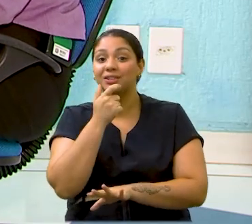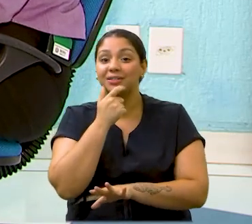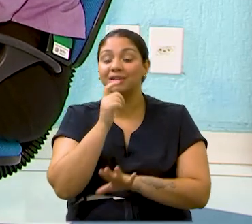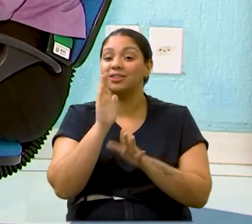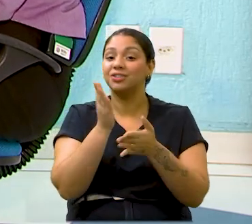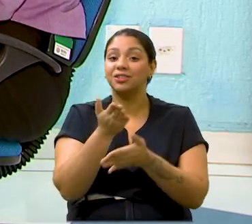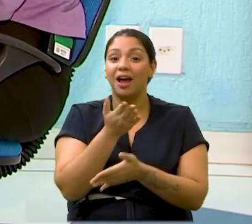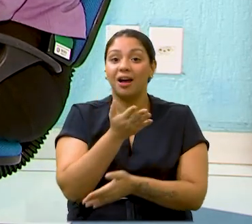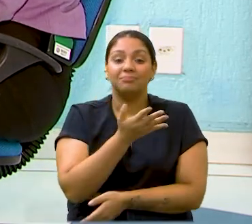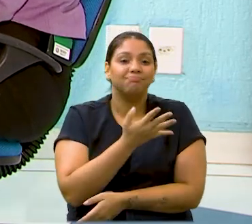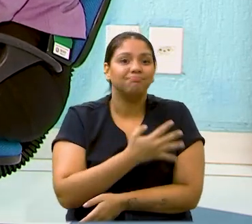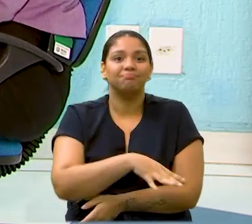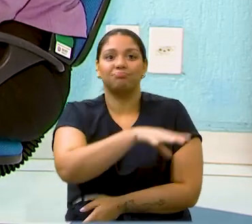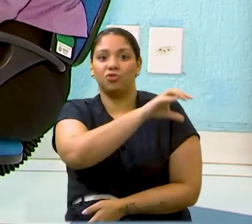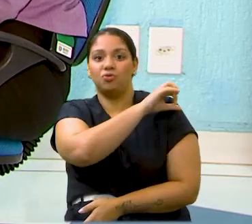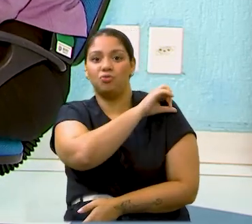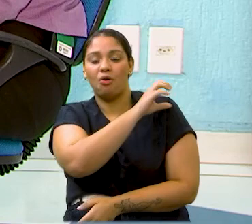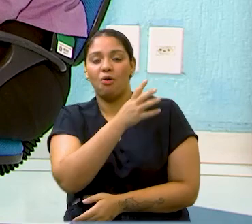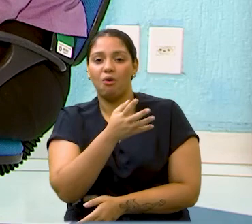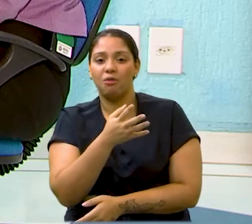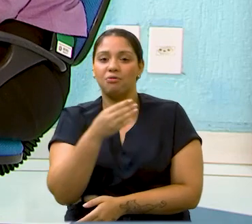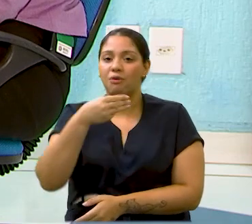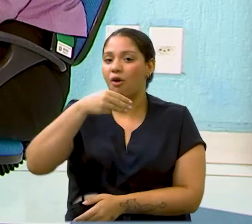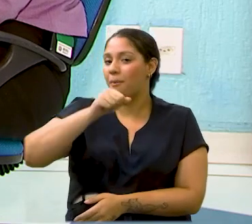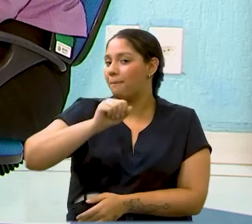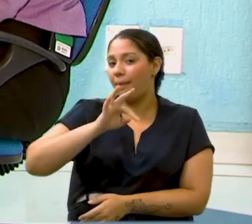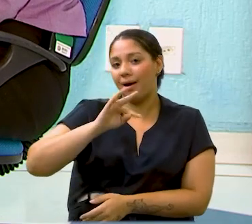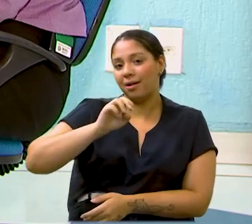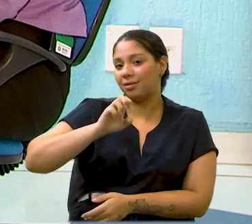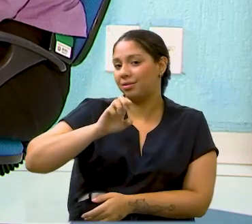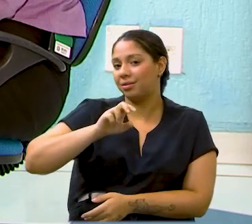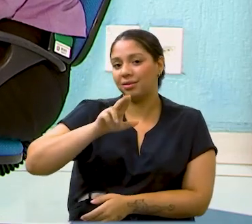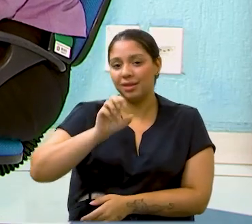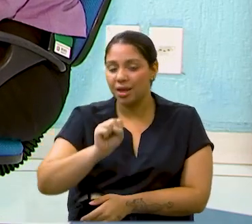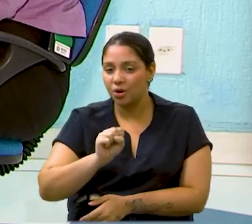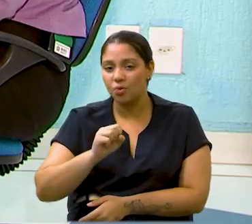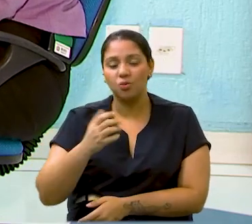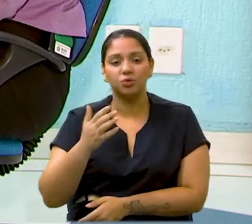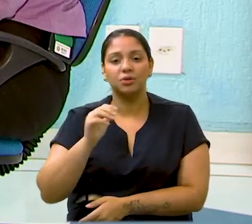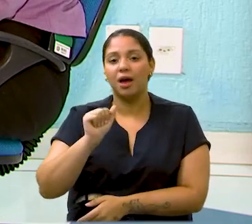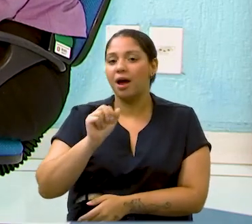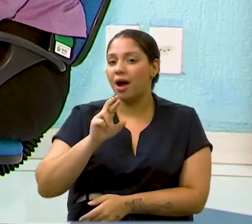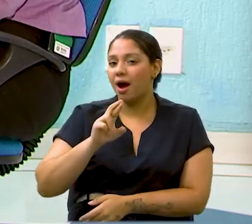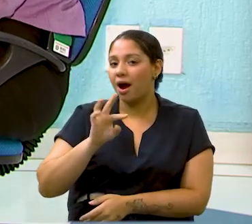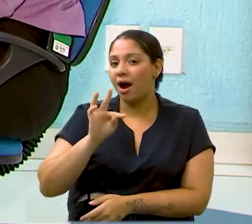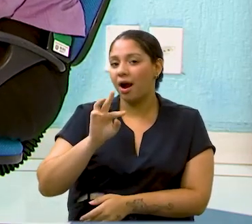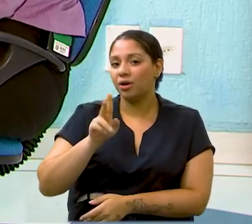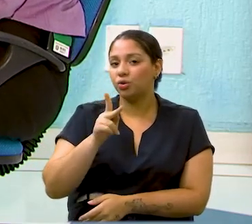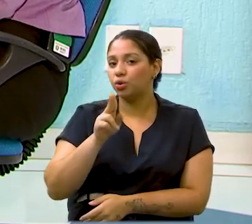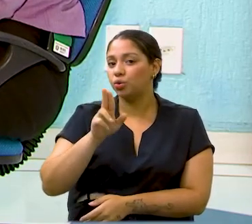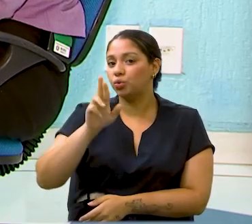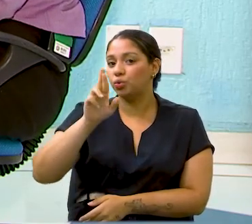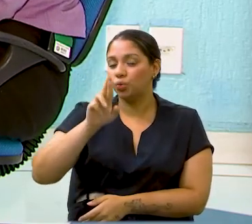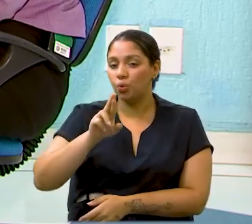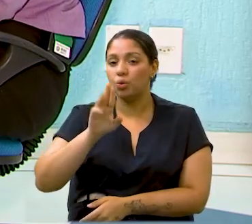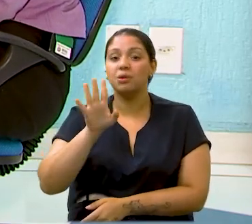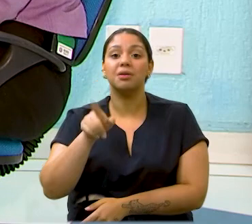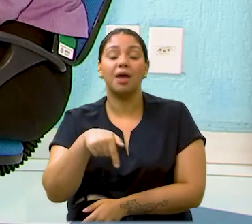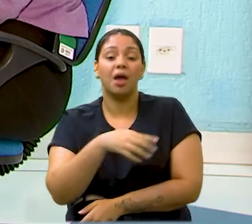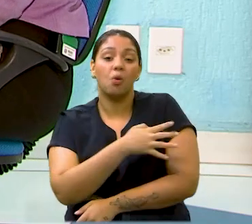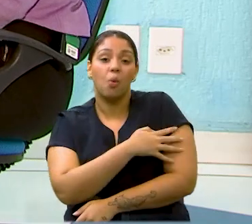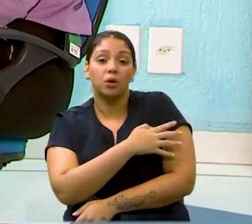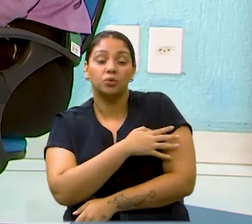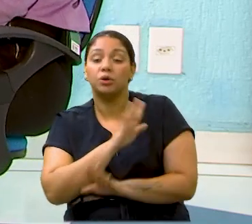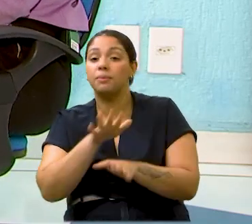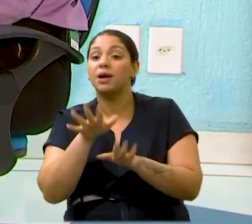já vê assuntos de 9º. O Matheus, o Arthur, são alunos de 4º ano, mas que estão fazendo